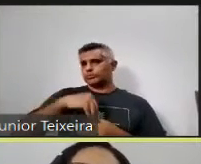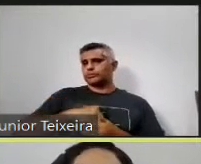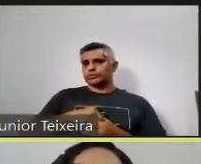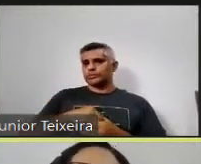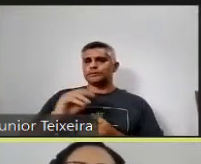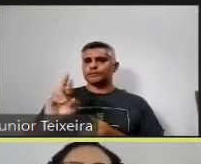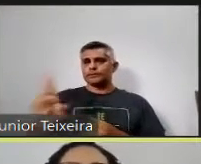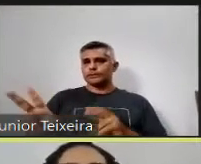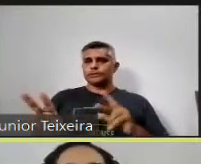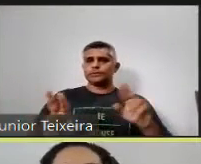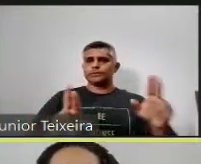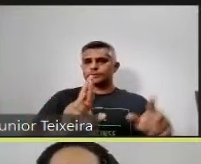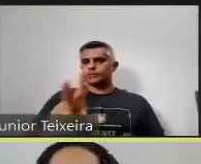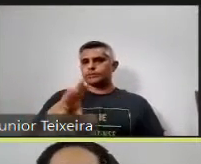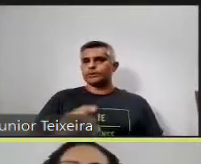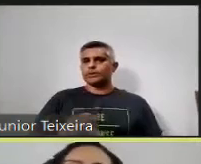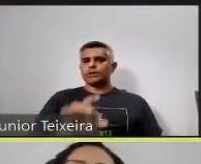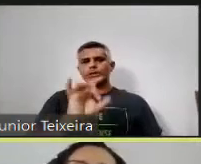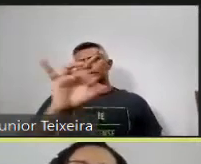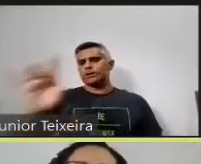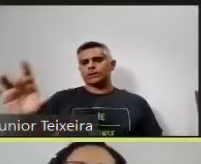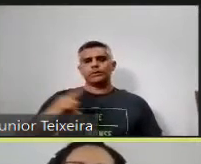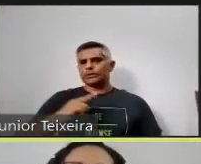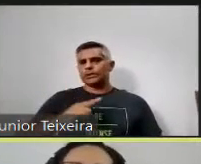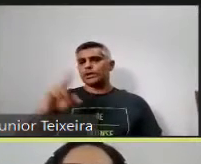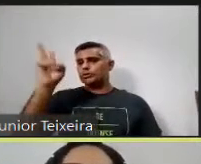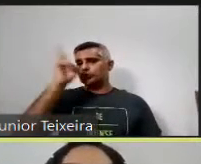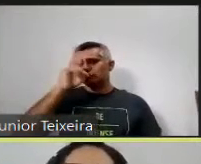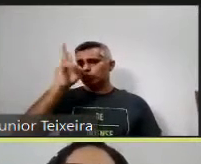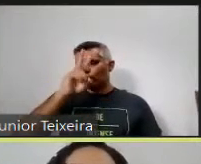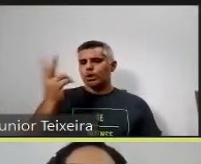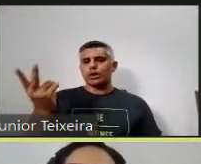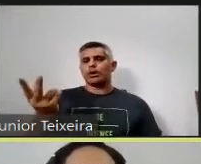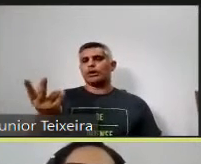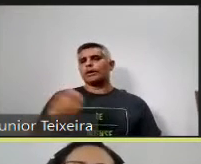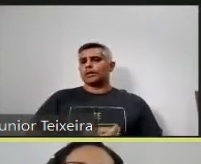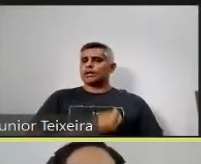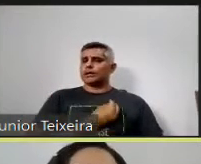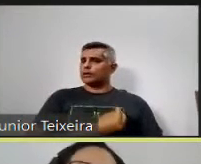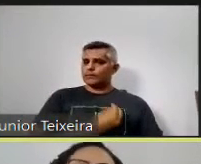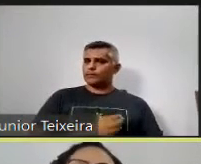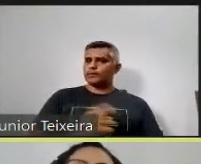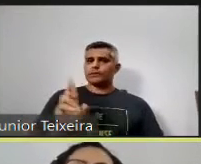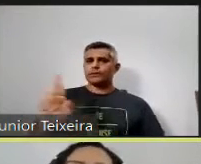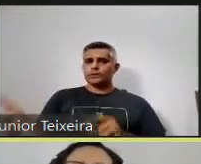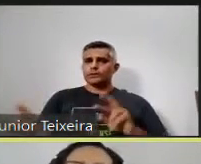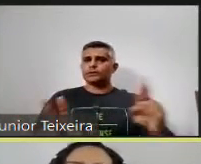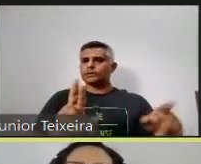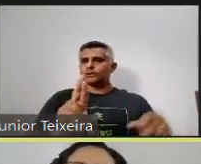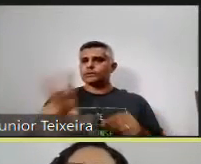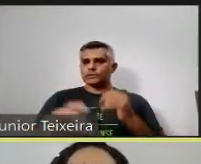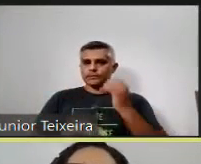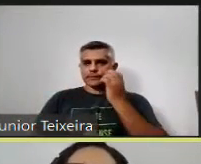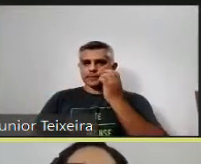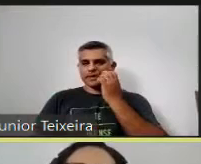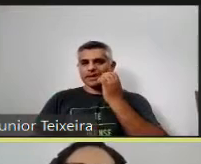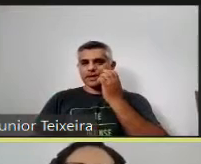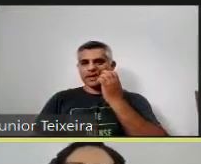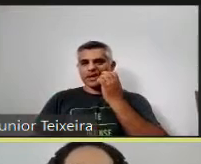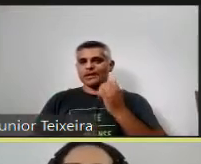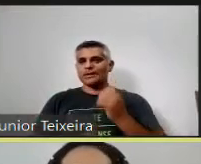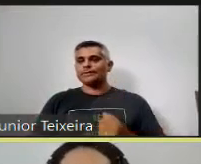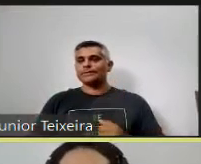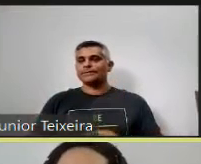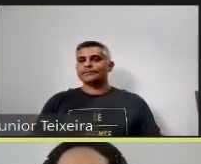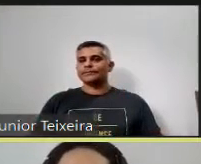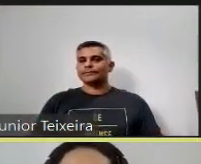dos indivíduos, as suas trajetórias, e também os artefatos socioculturais vão diretamente interagir